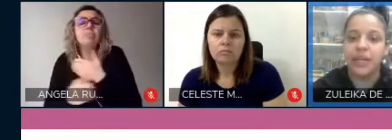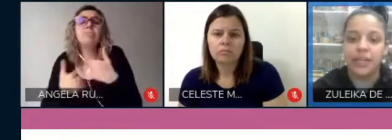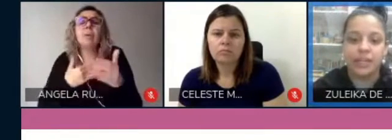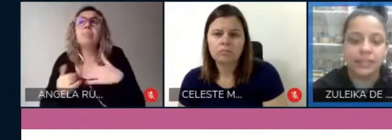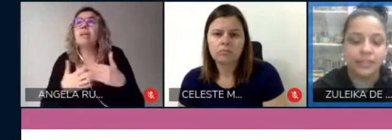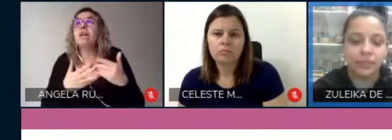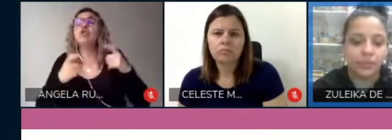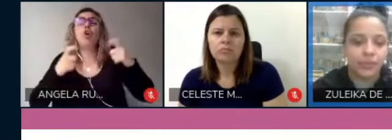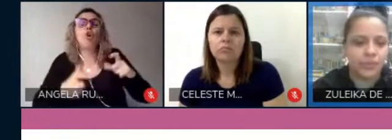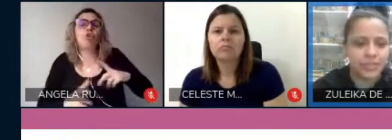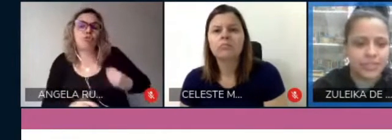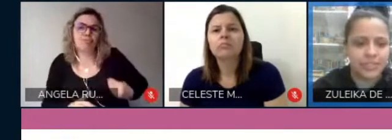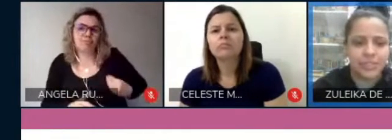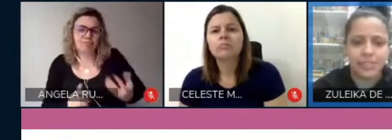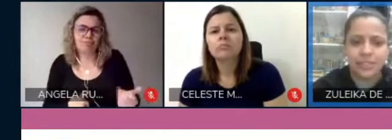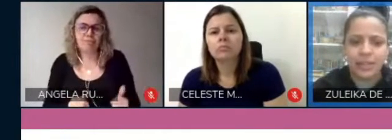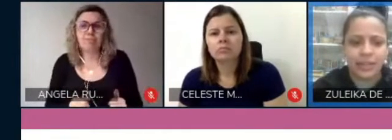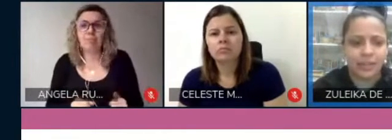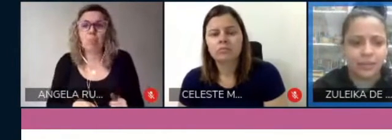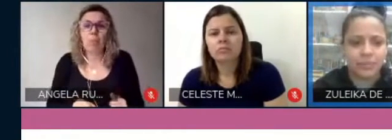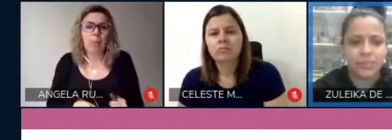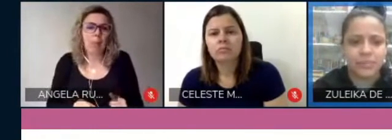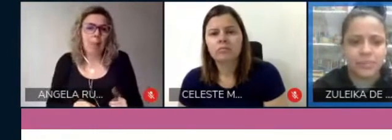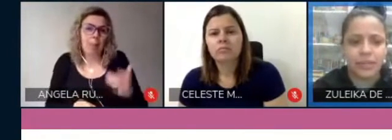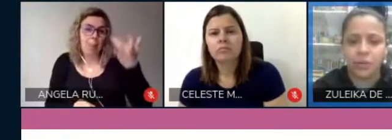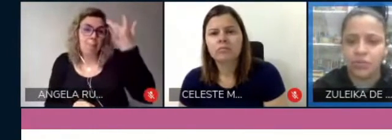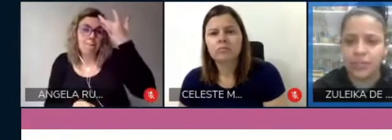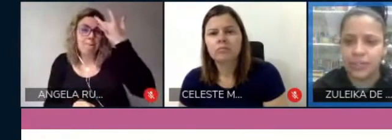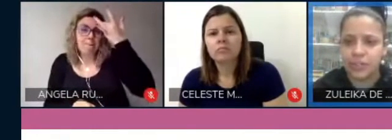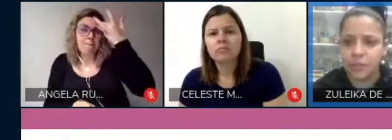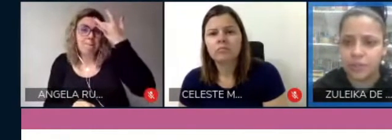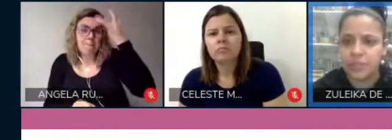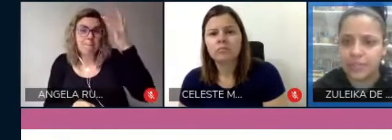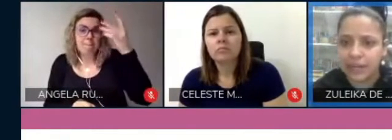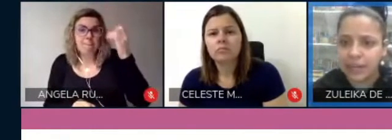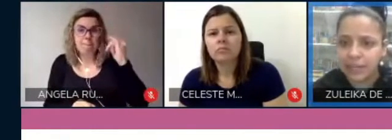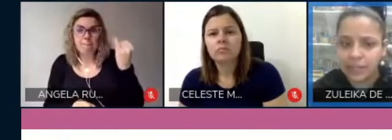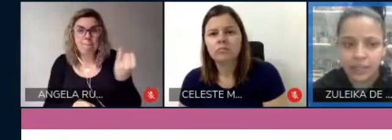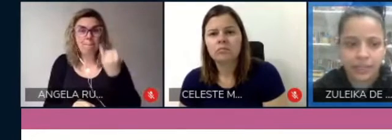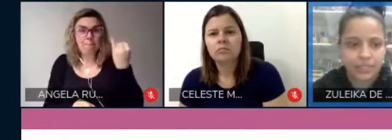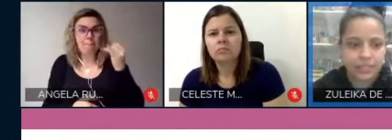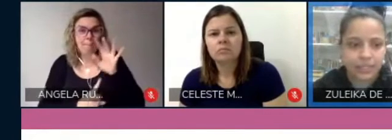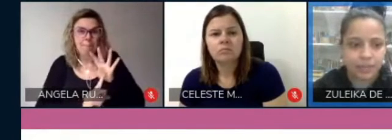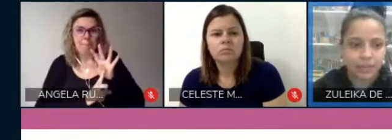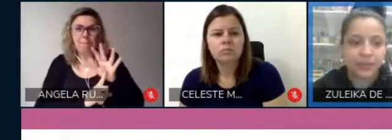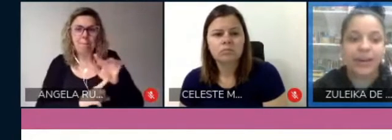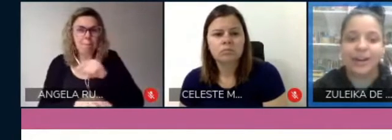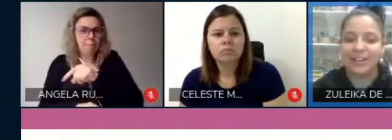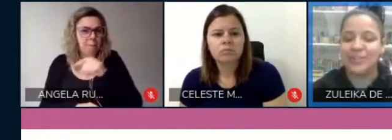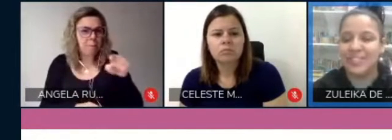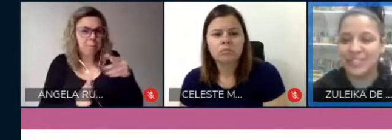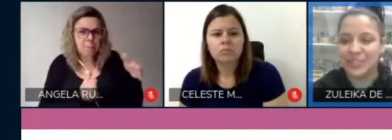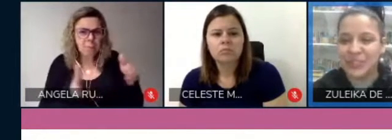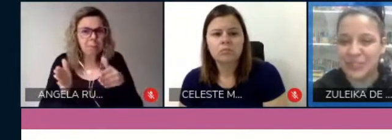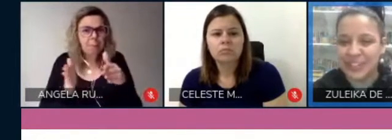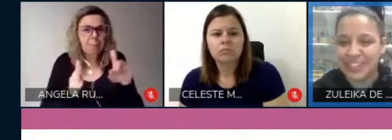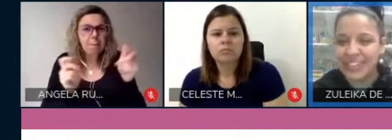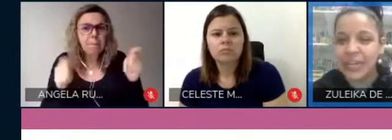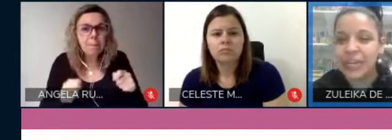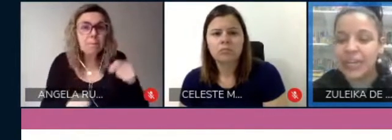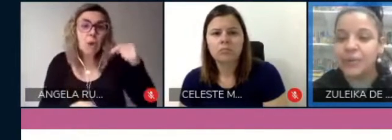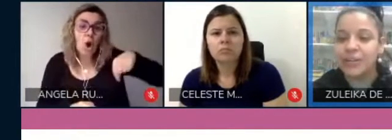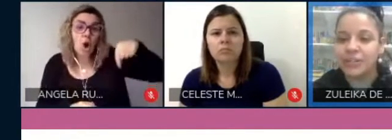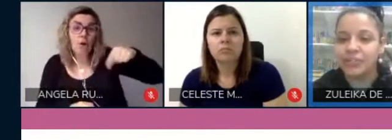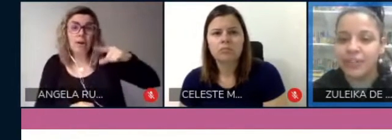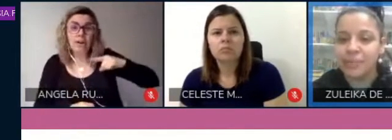eu esteja, né? Então eu não sei se é conveniente eu mostrar esse caminho. A Luísa